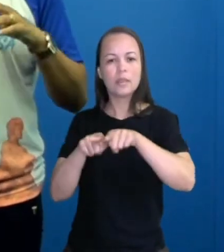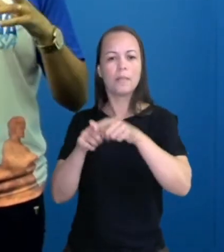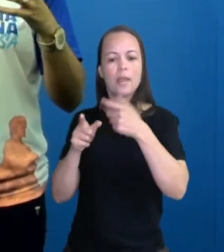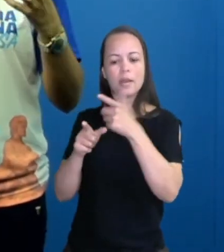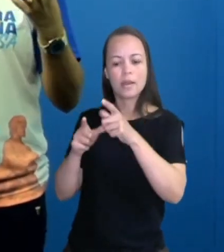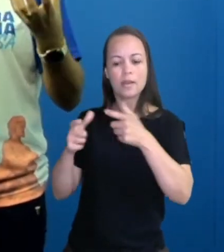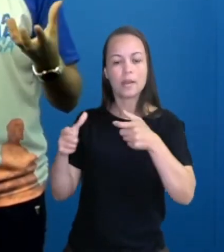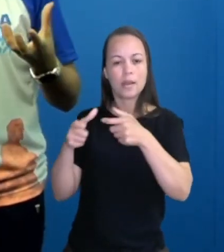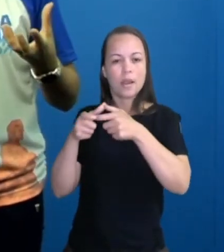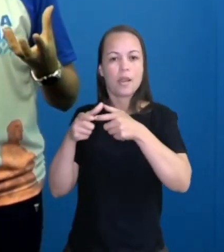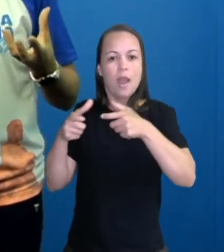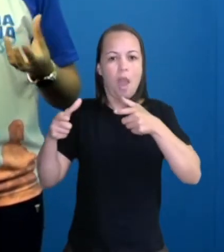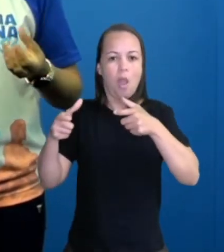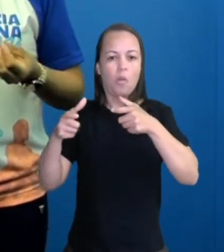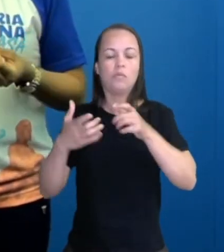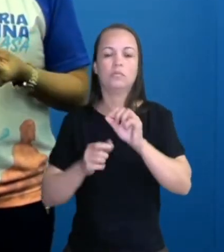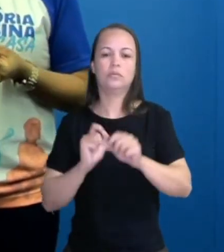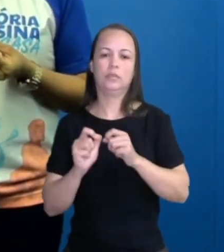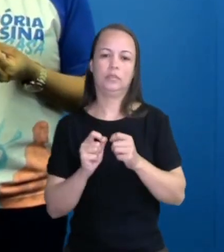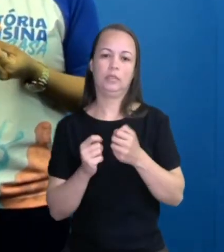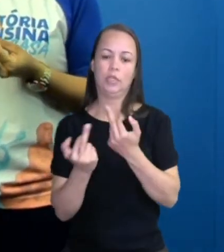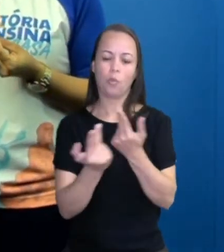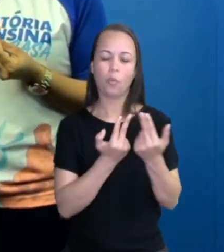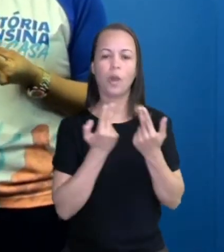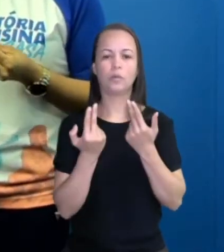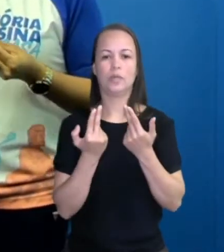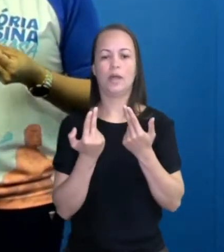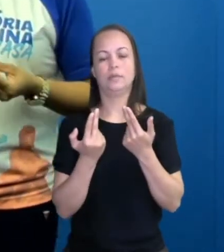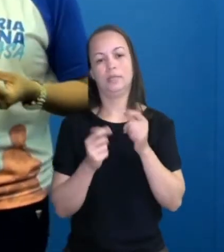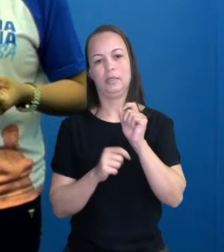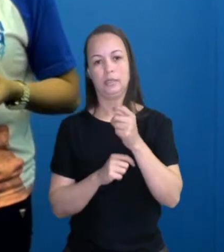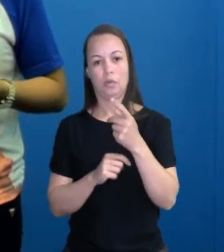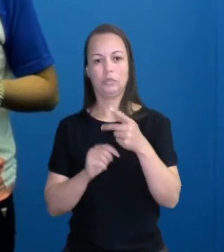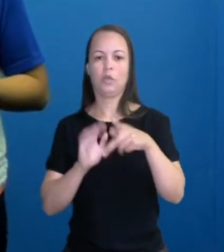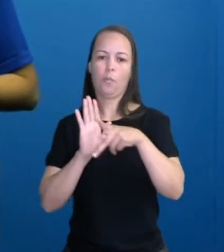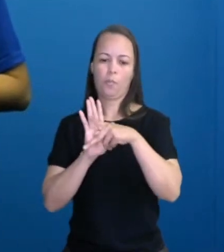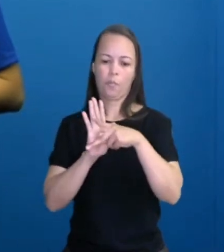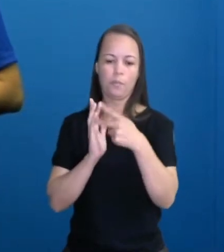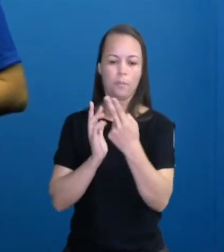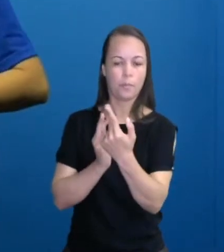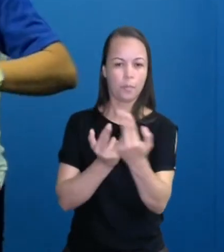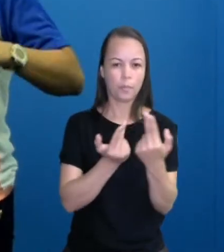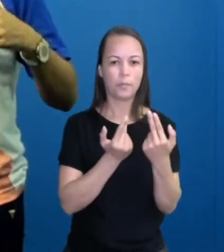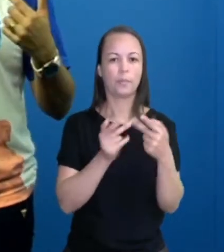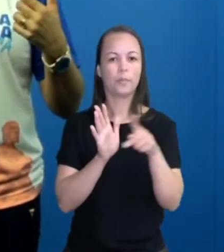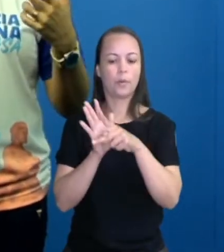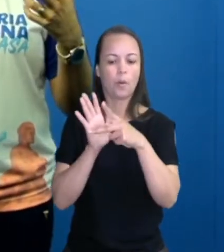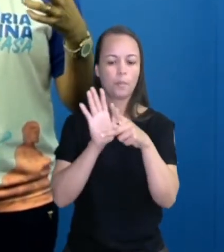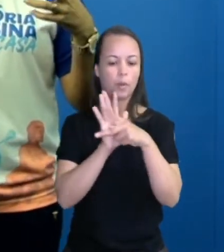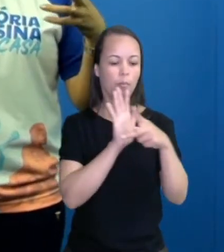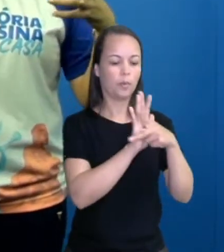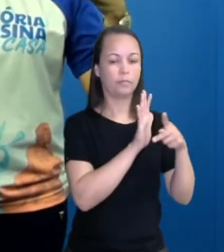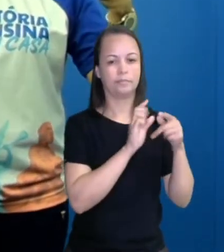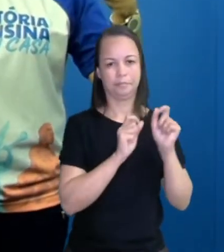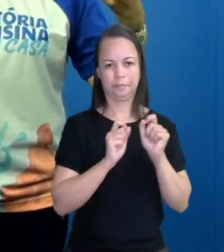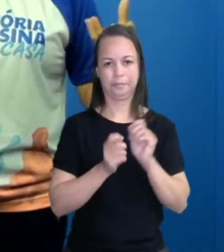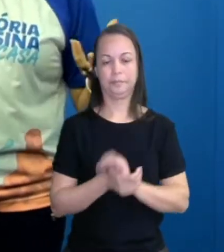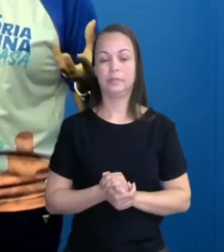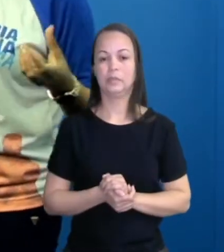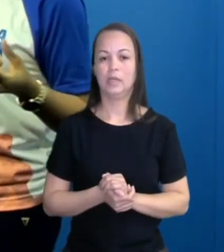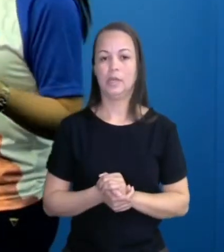mesma, com esse mesmo comportamento, então nós dizemos que elas são proporcionais, tá bom? Essa taxa